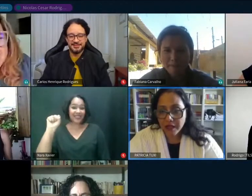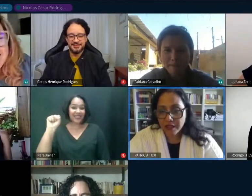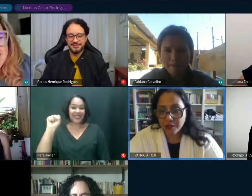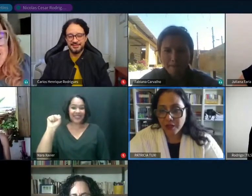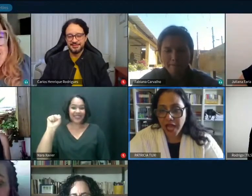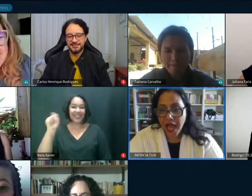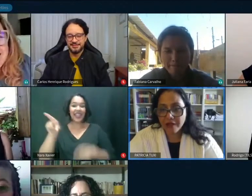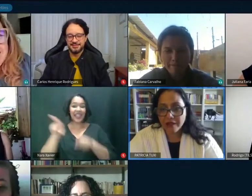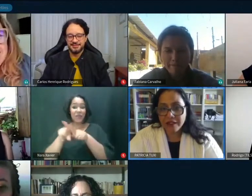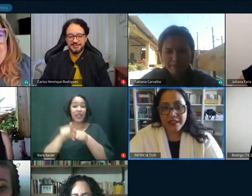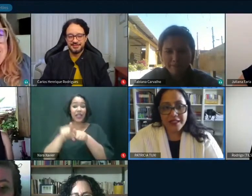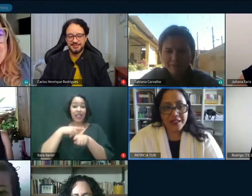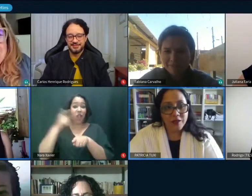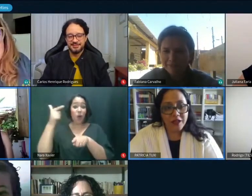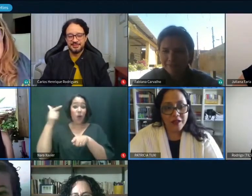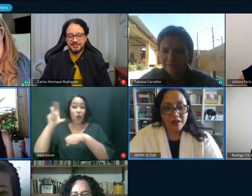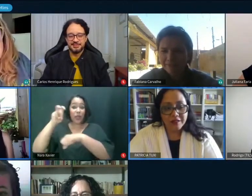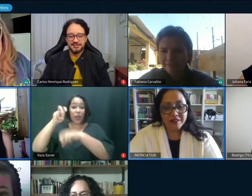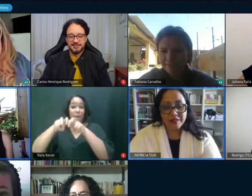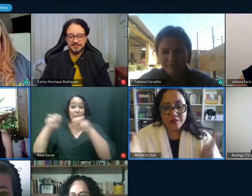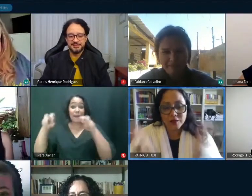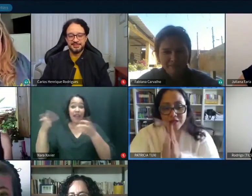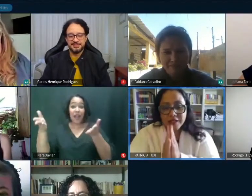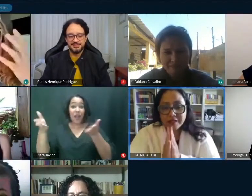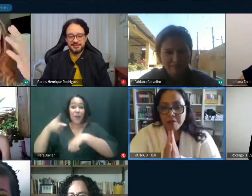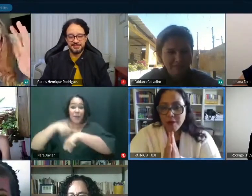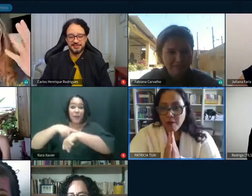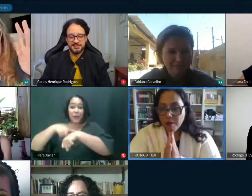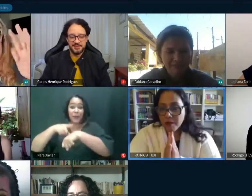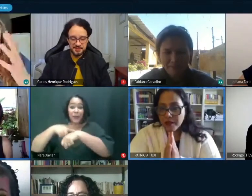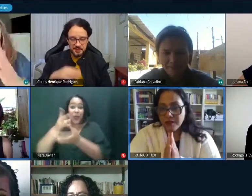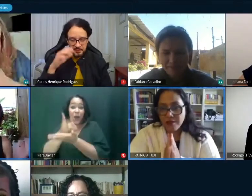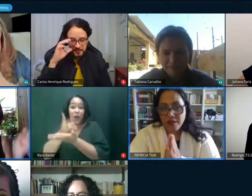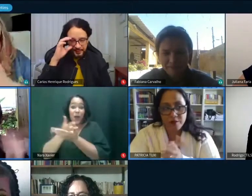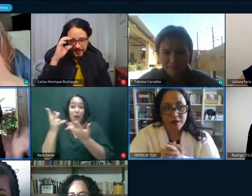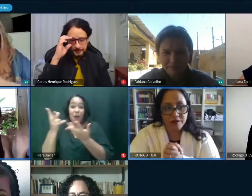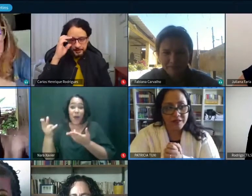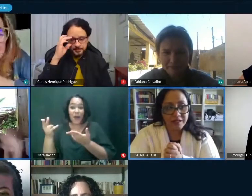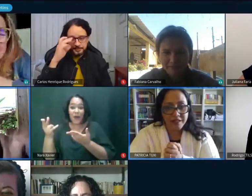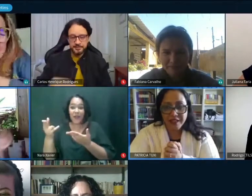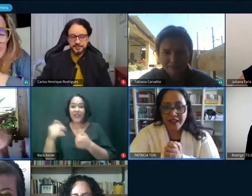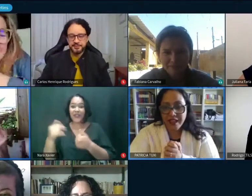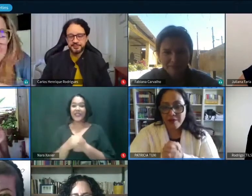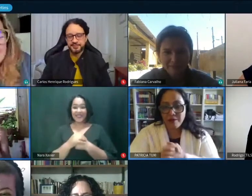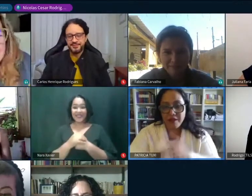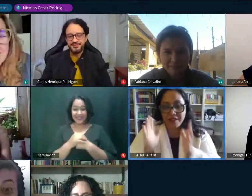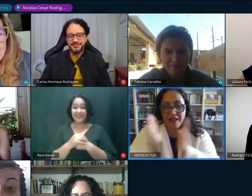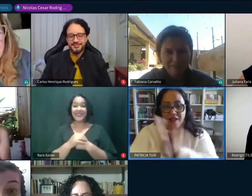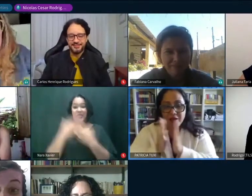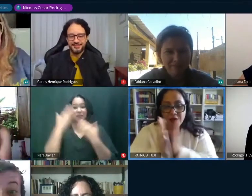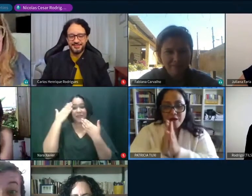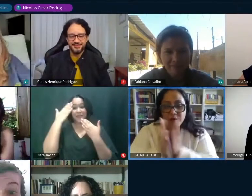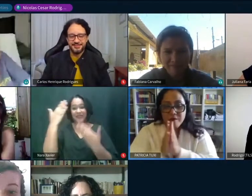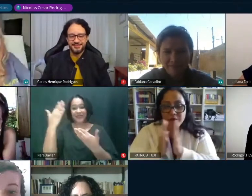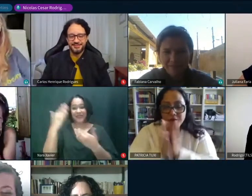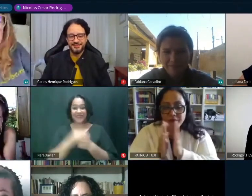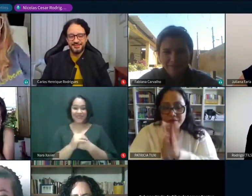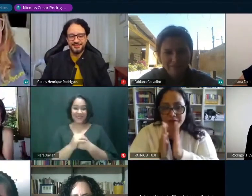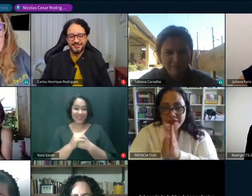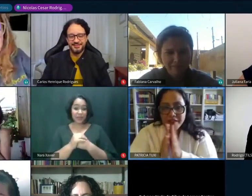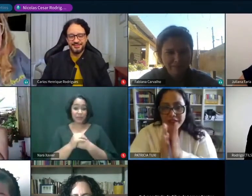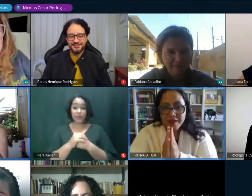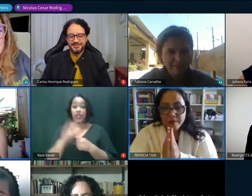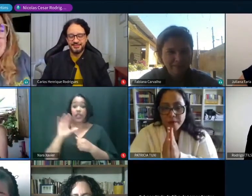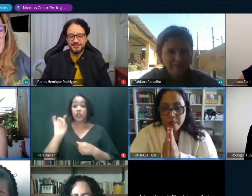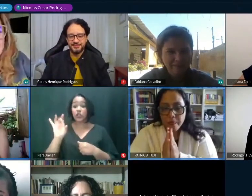outra banca nesse horário, e o Nicolas nos recebeu para poder ser defesa RNP, tá? Eu preciso saber